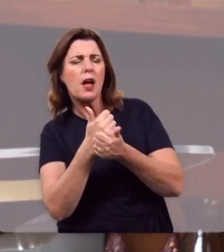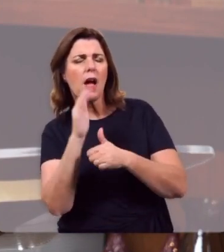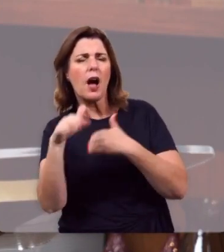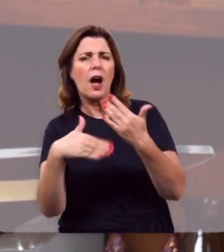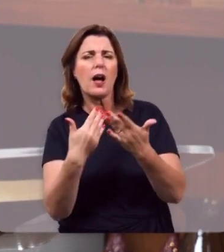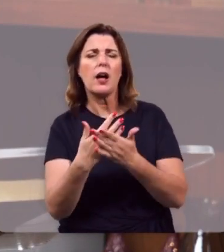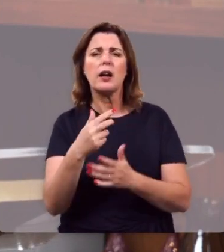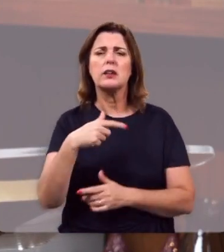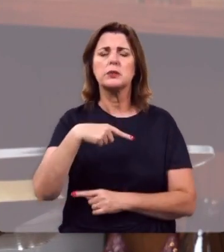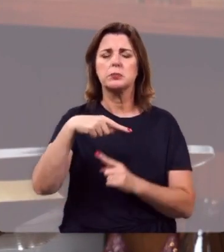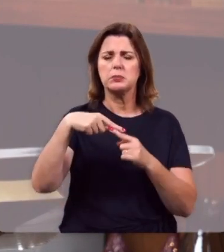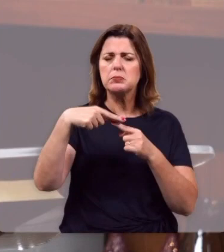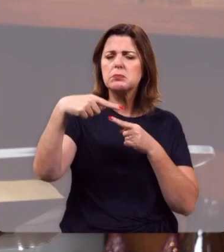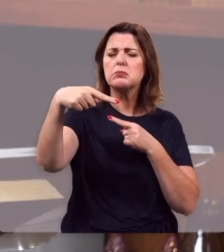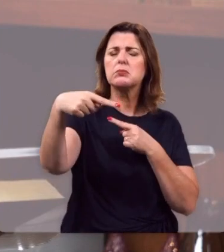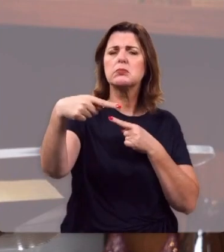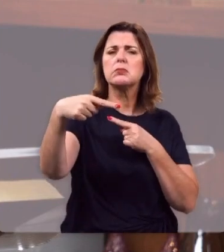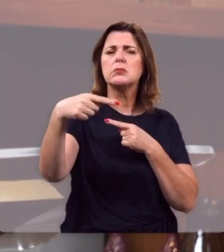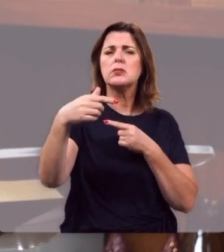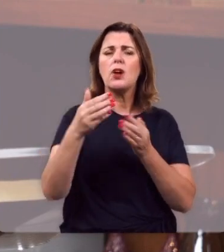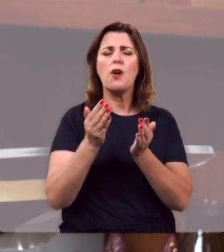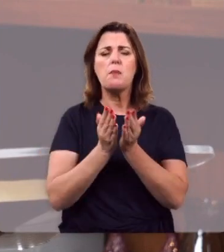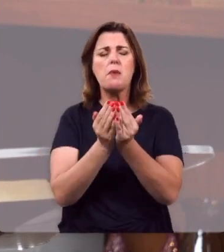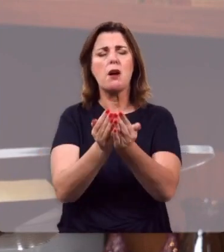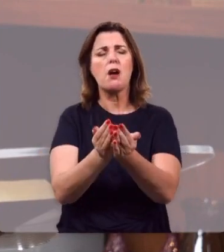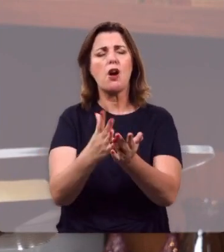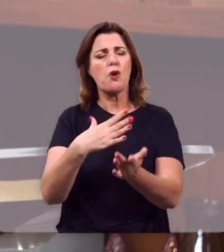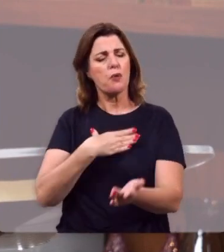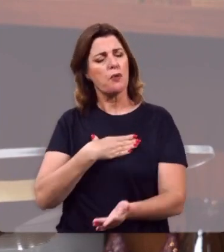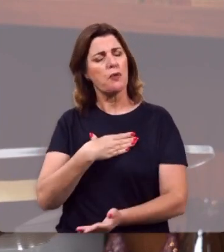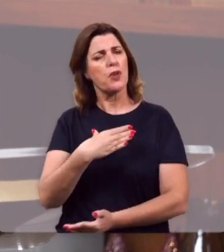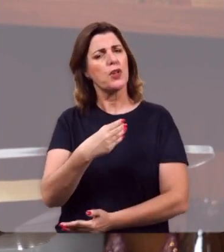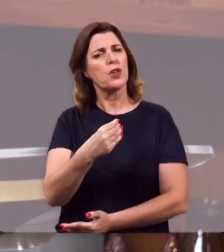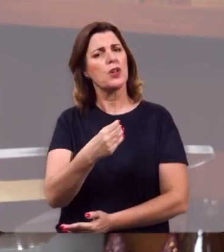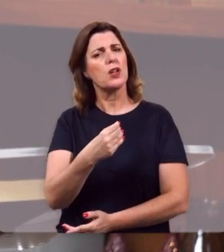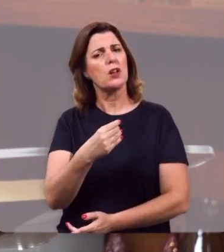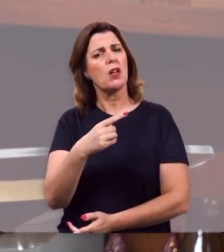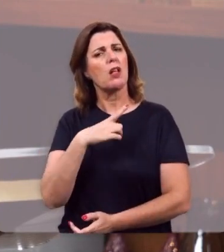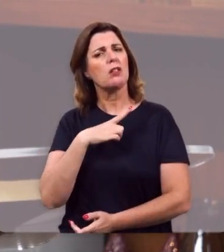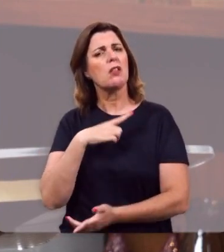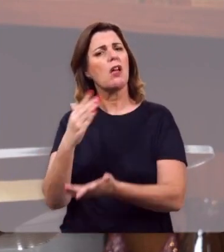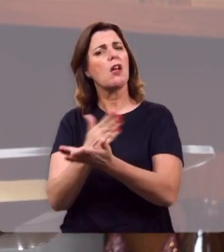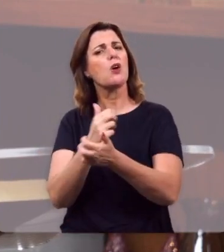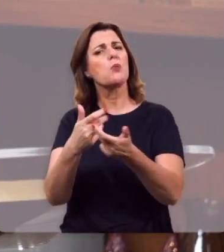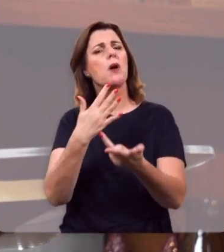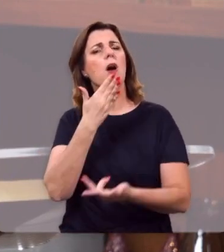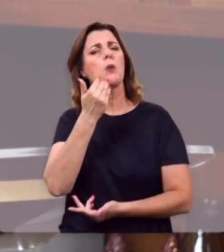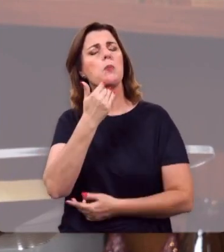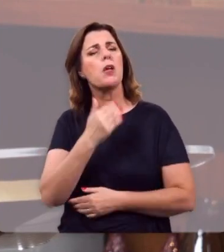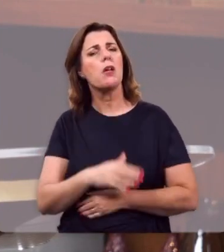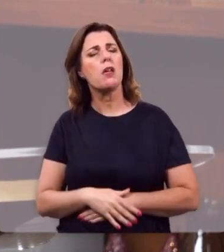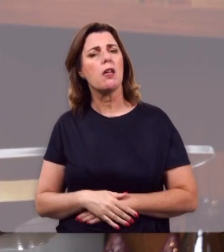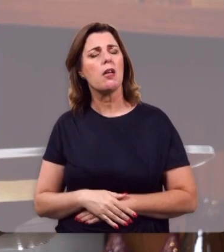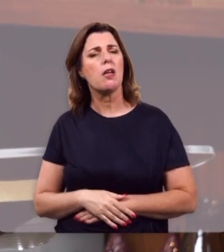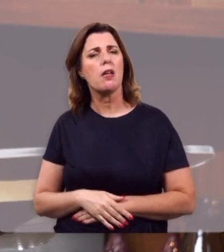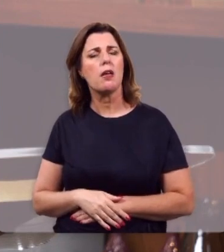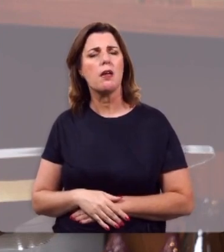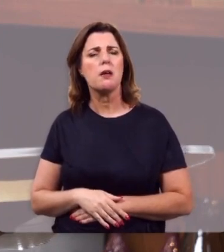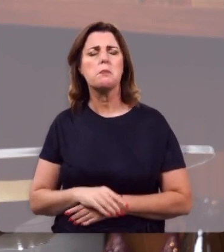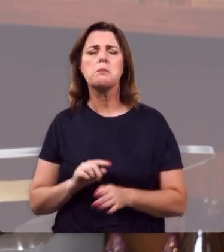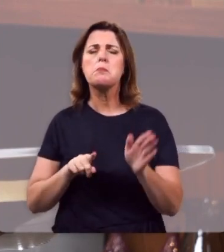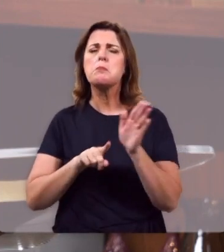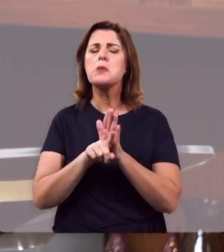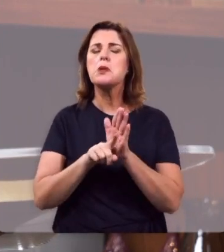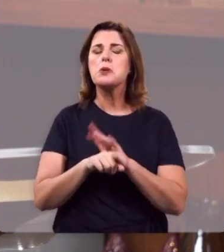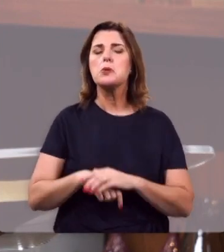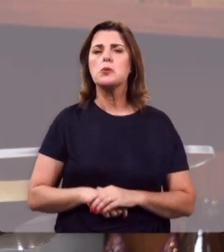a eles, lá no barco, a 100 metros. Filhos, tendes aí alguma coisa de comer?